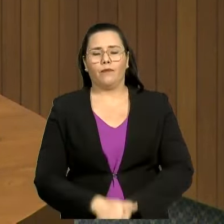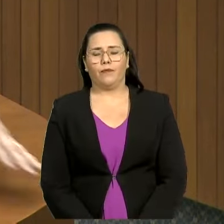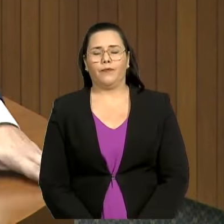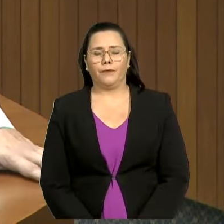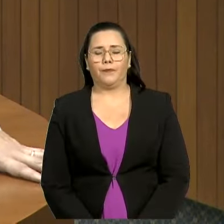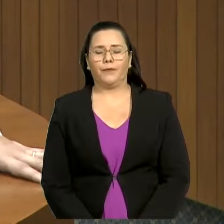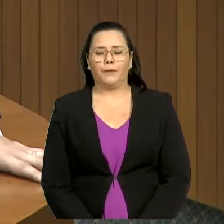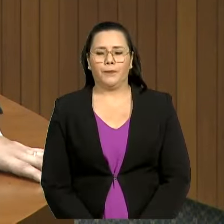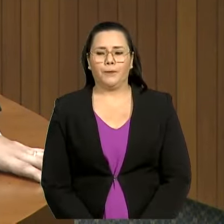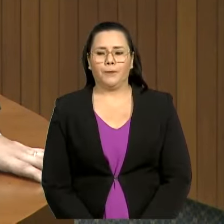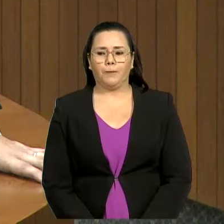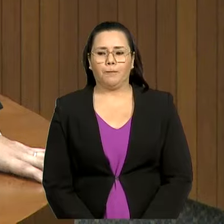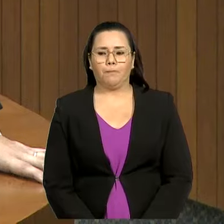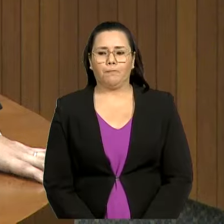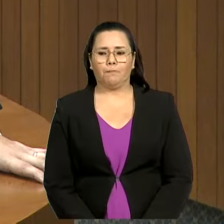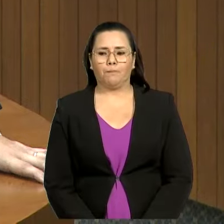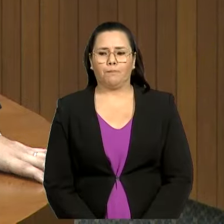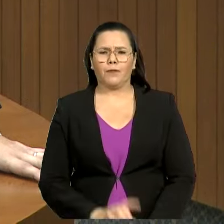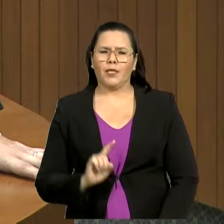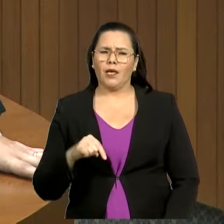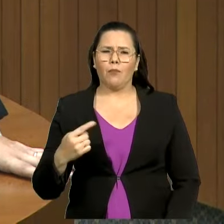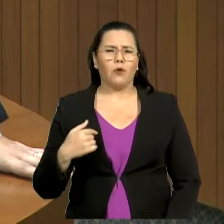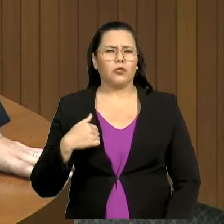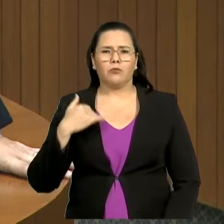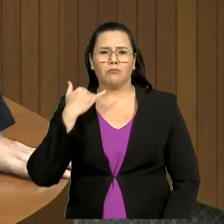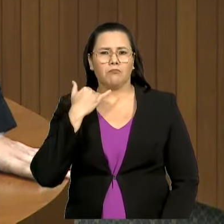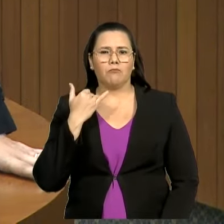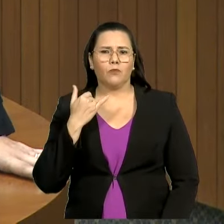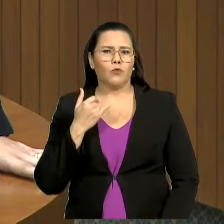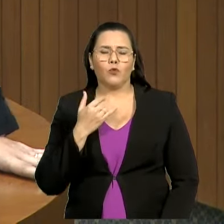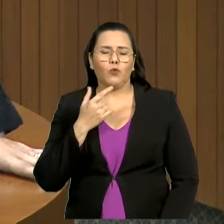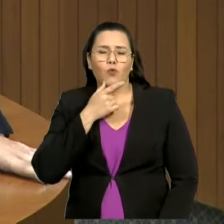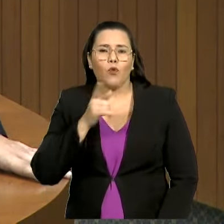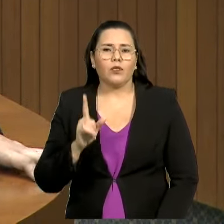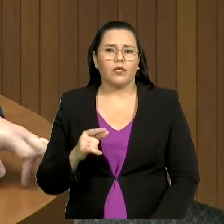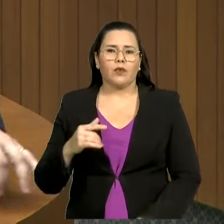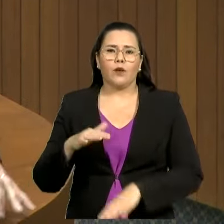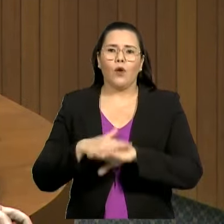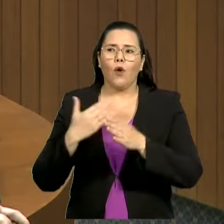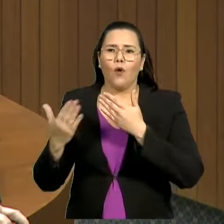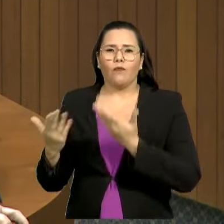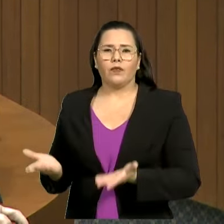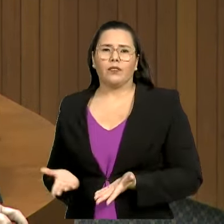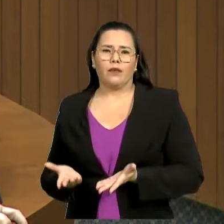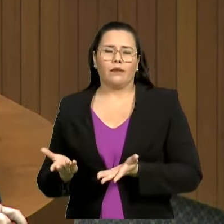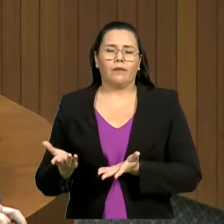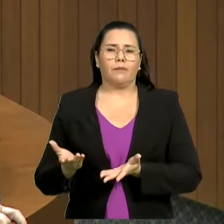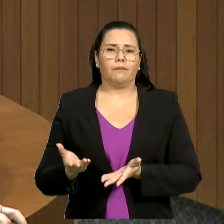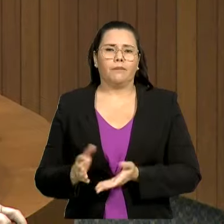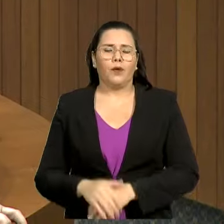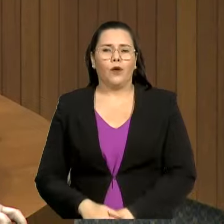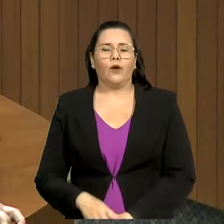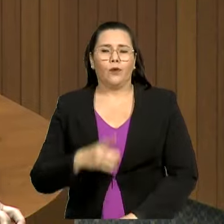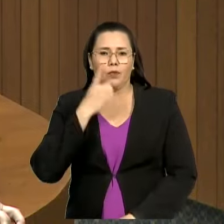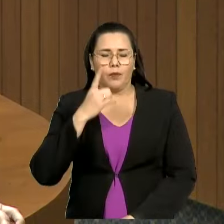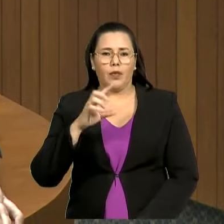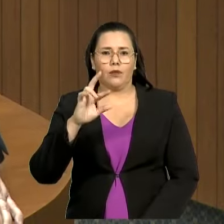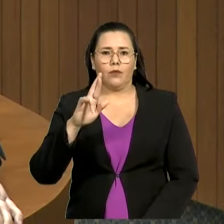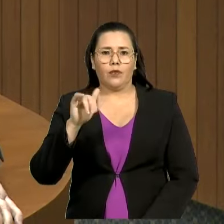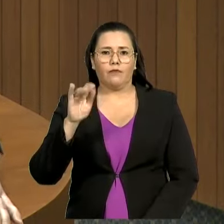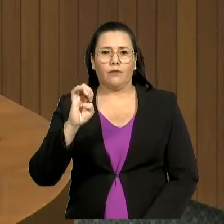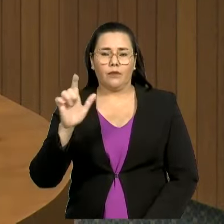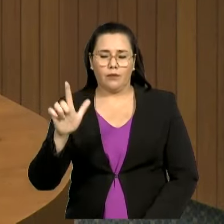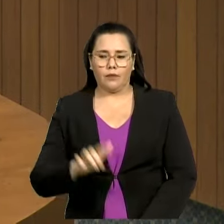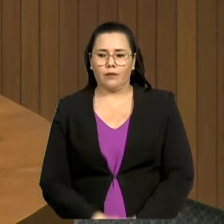Dali em diante, não tive mais contato com o deputado Rafael e, senhora presidente, deputado Roberto, não tive